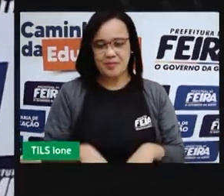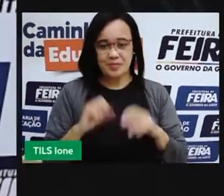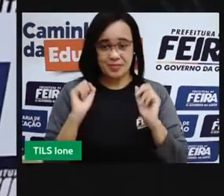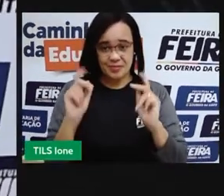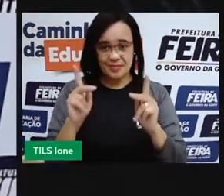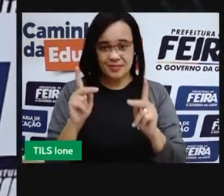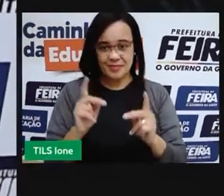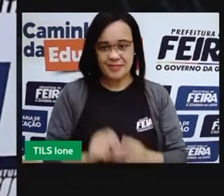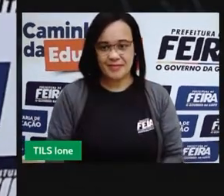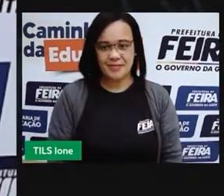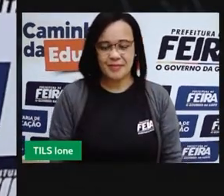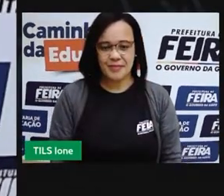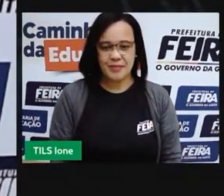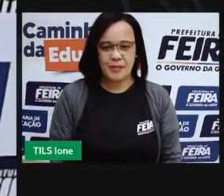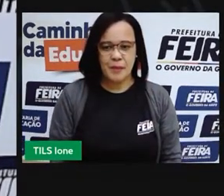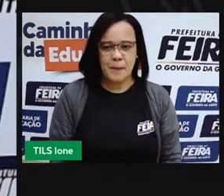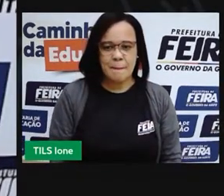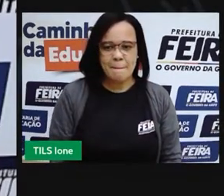Certo?